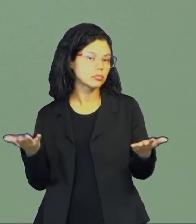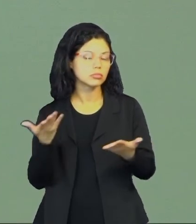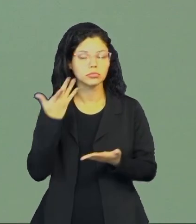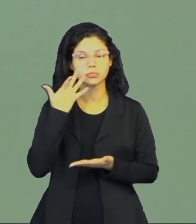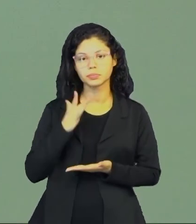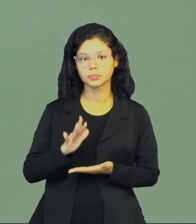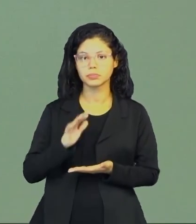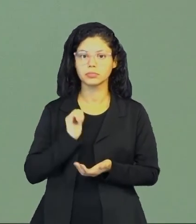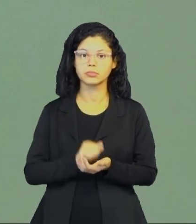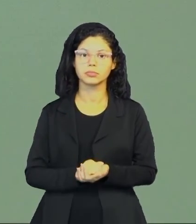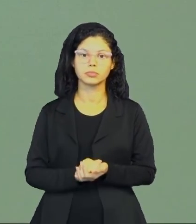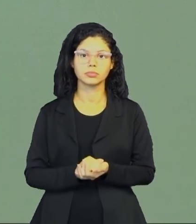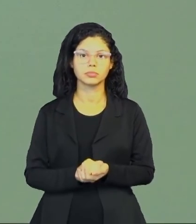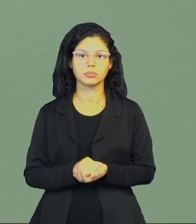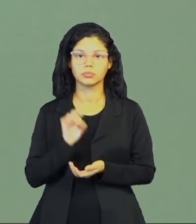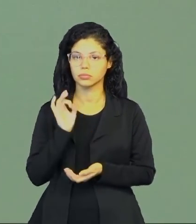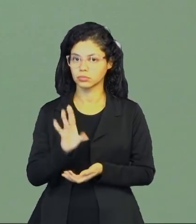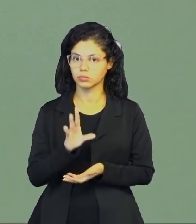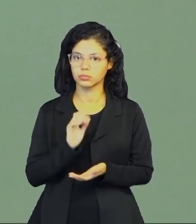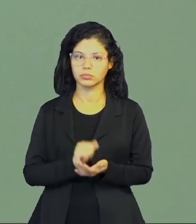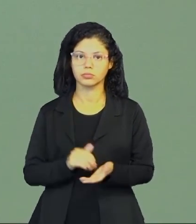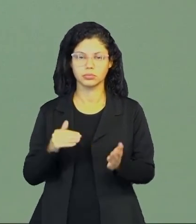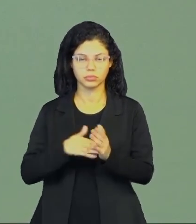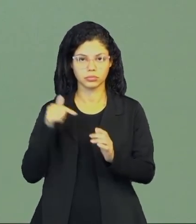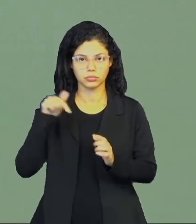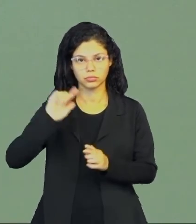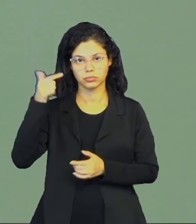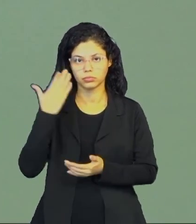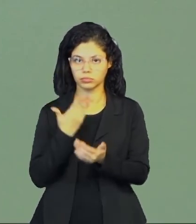Então, meninas e meninas, por hoje é só. Para